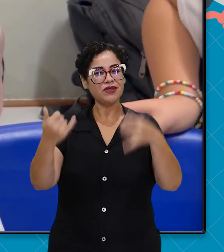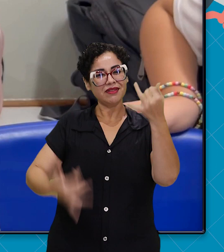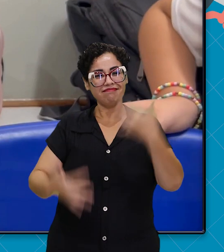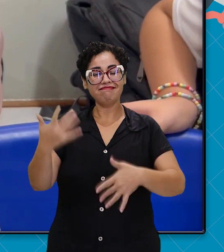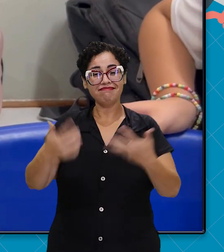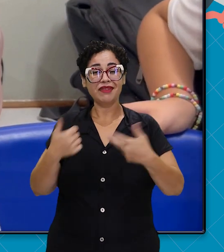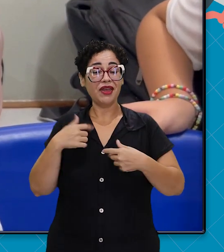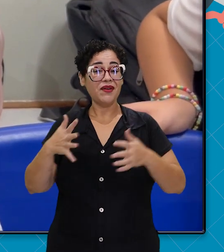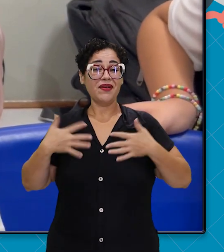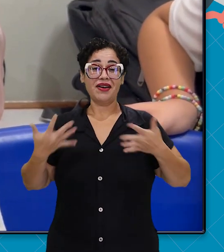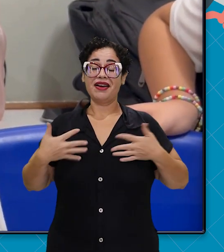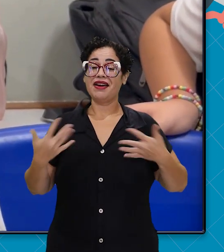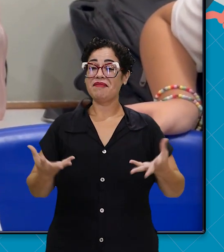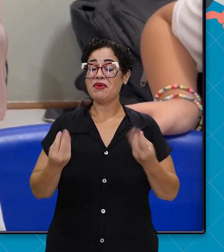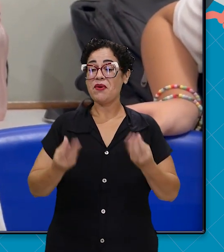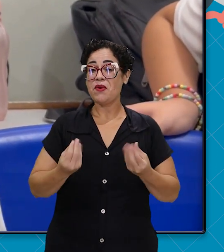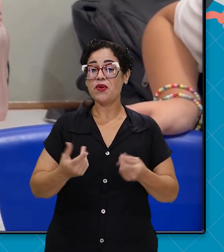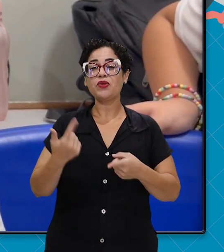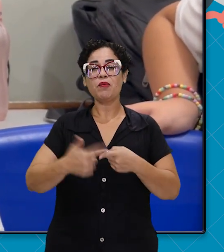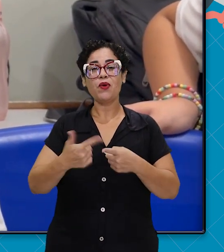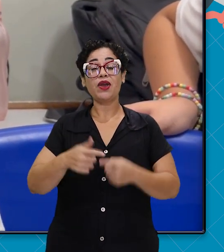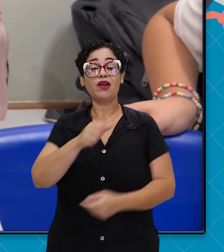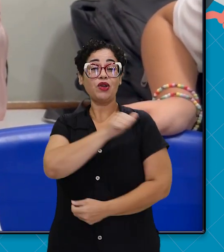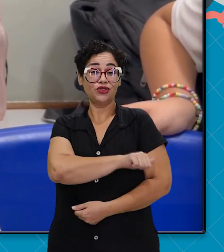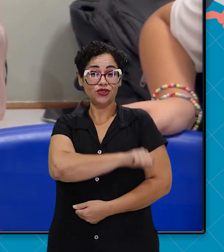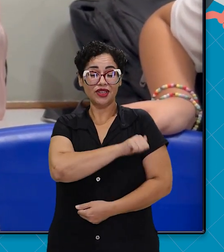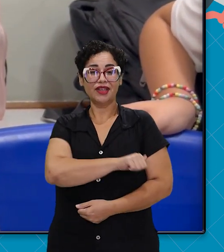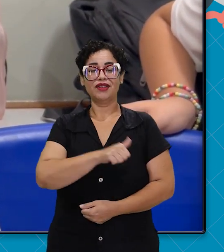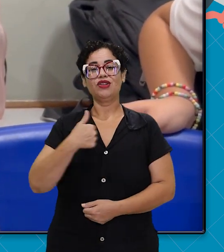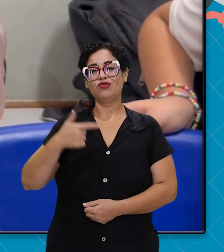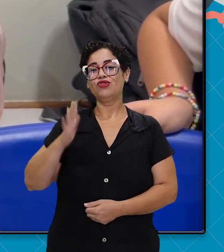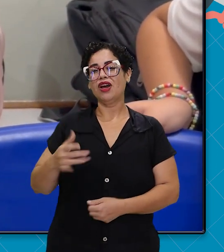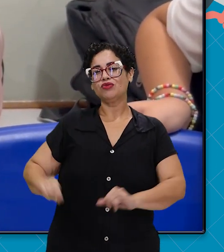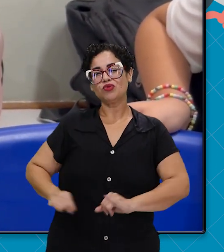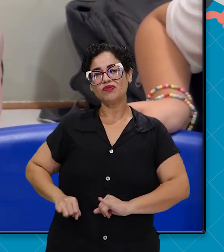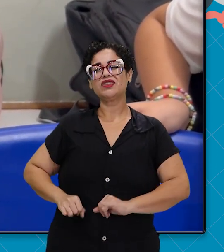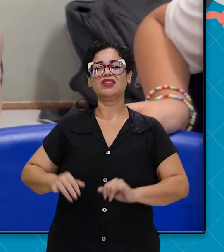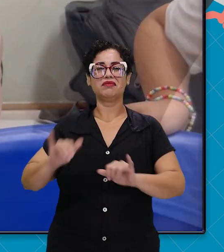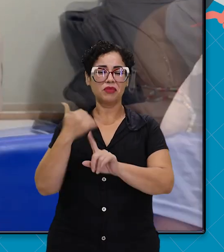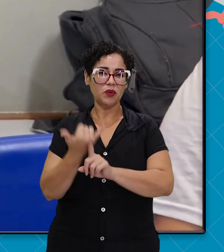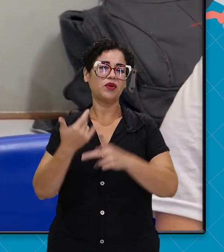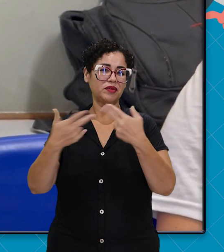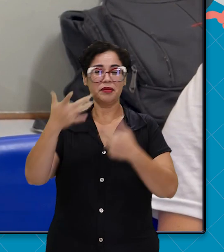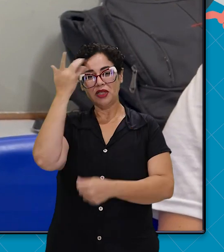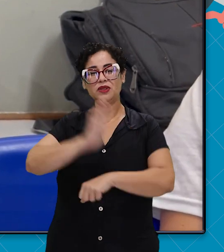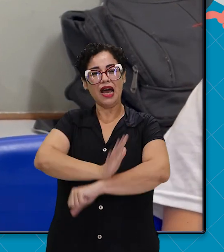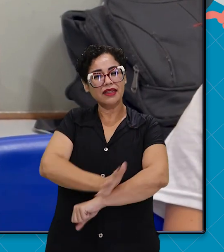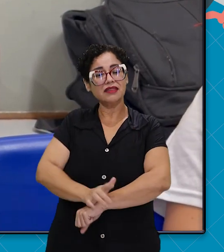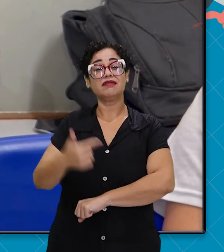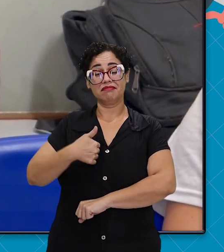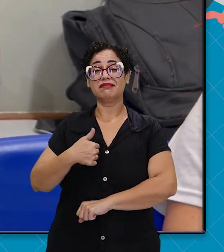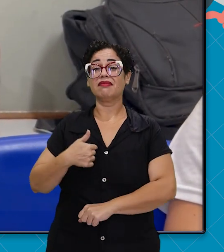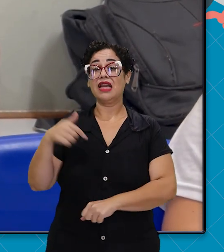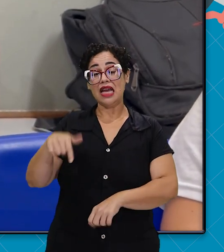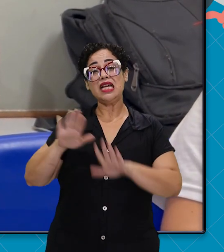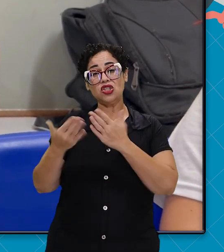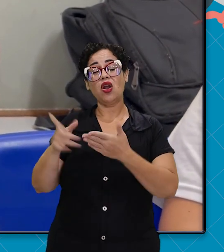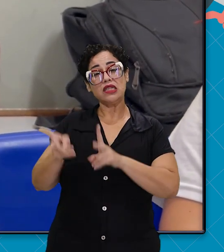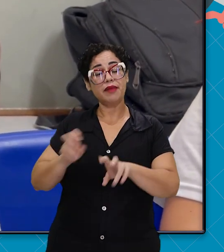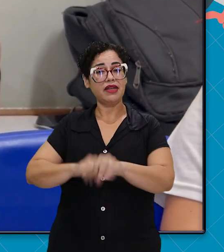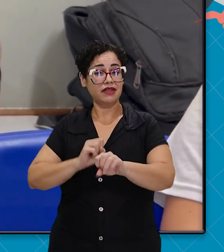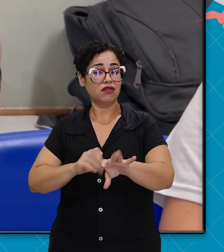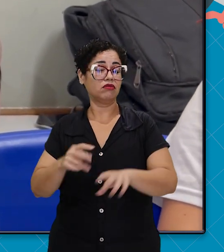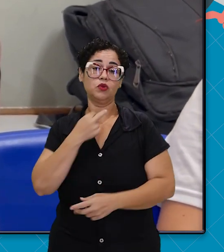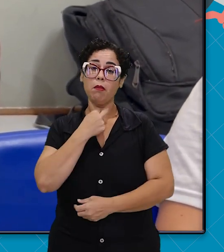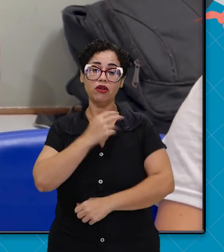de Janeiro eu já sofria isso, né? Algumas pessoas até eram racistas e tal. Ainda que essa escola sempre ensinou